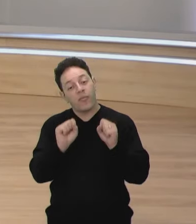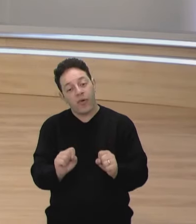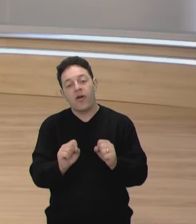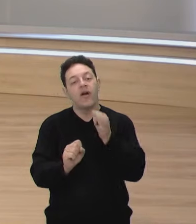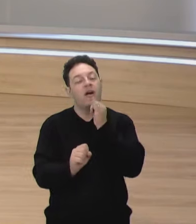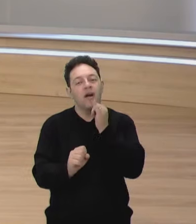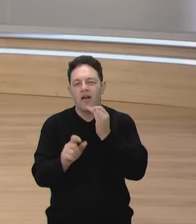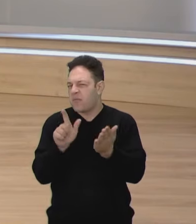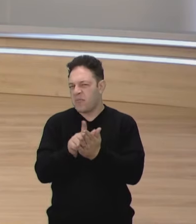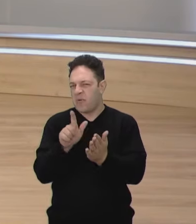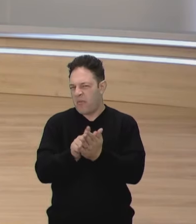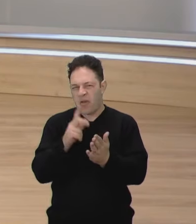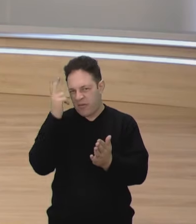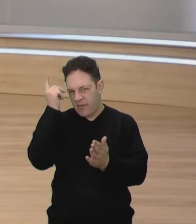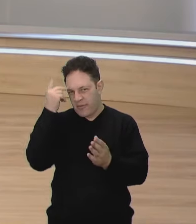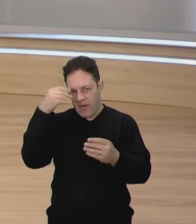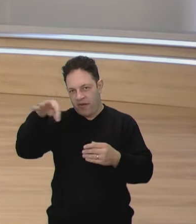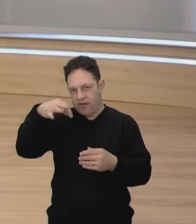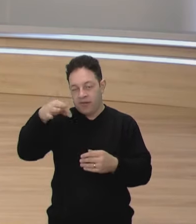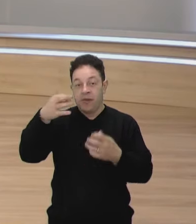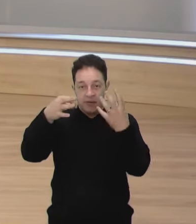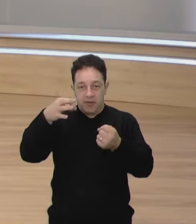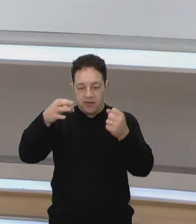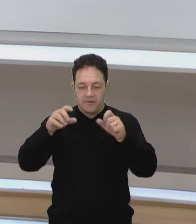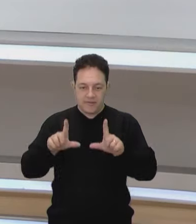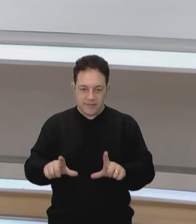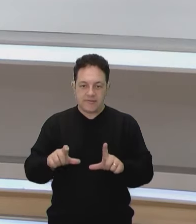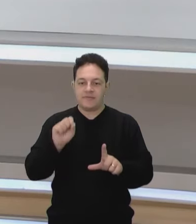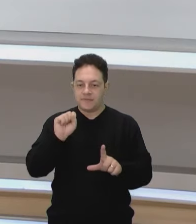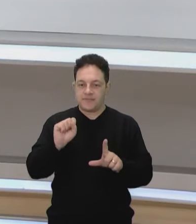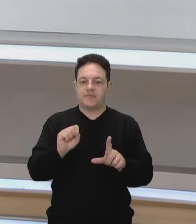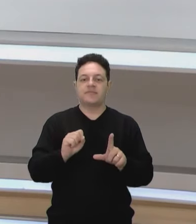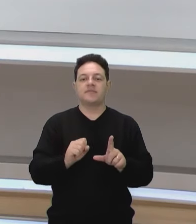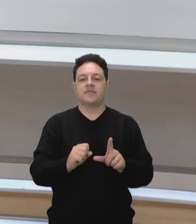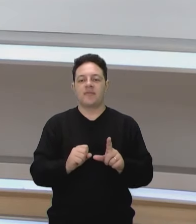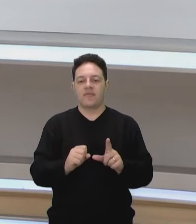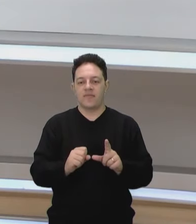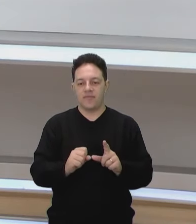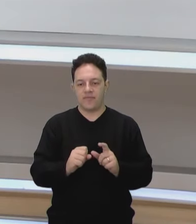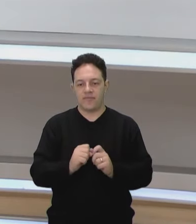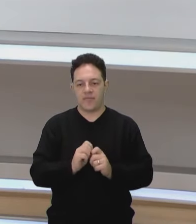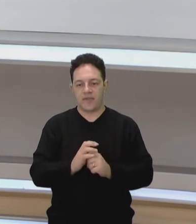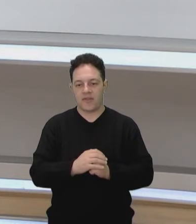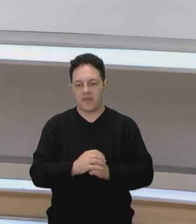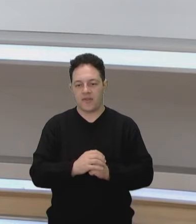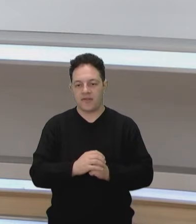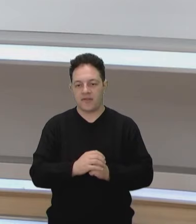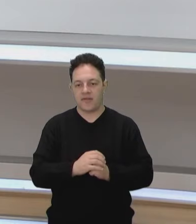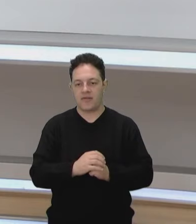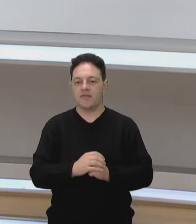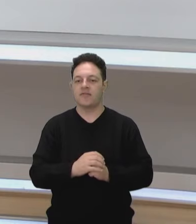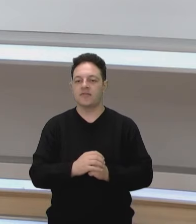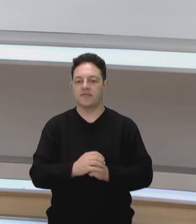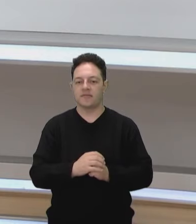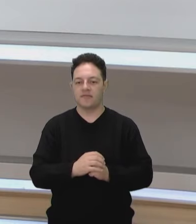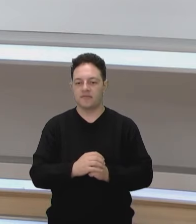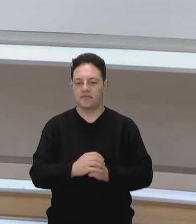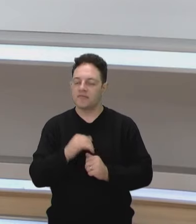aí um sulfite, colocar aí, cada um saiu com 1.000. Opa!